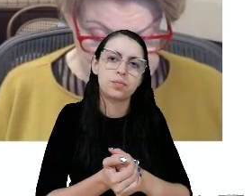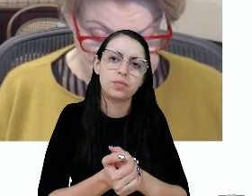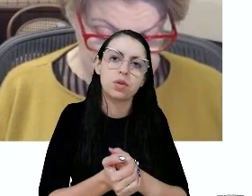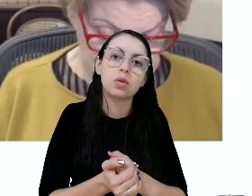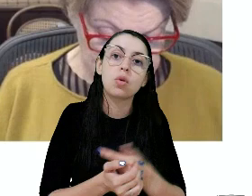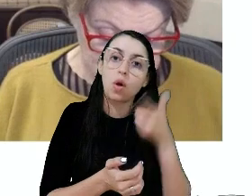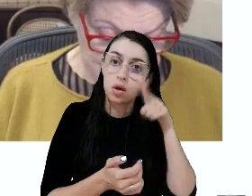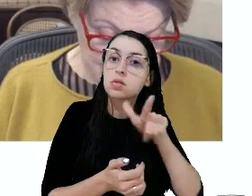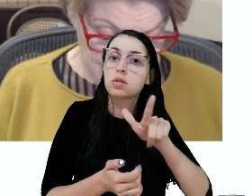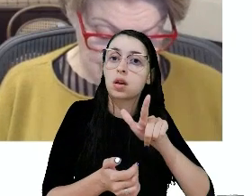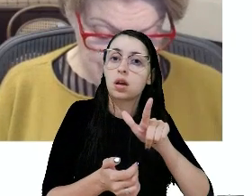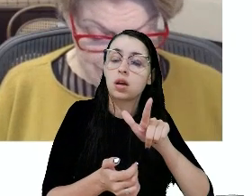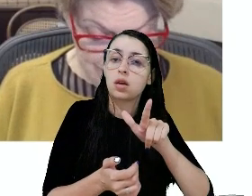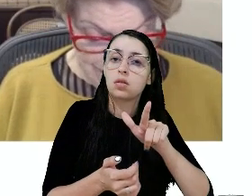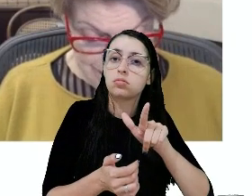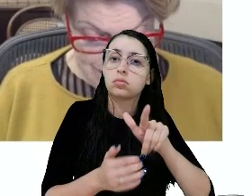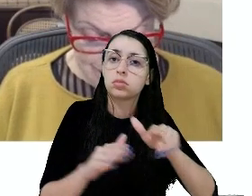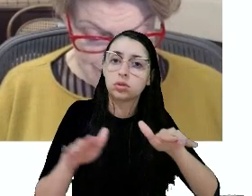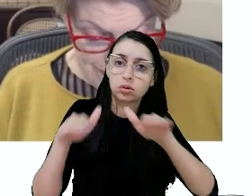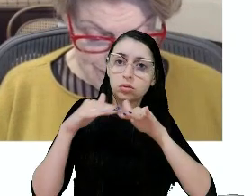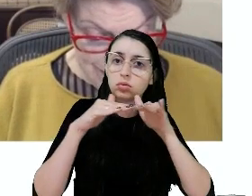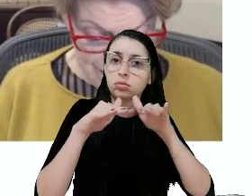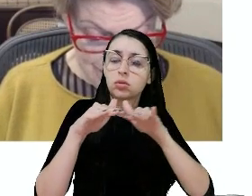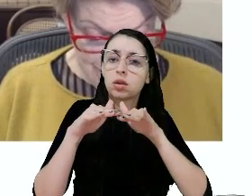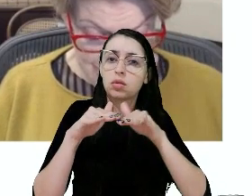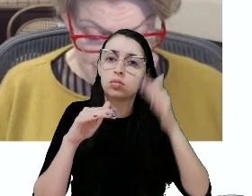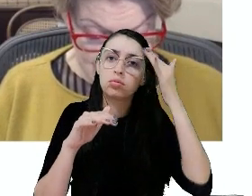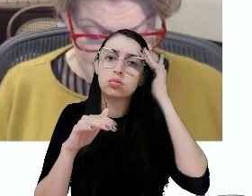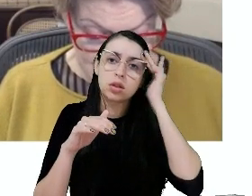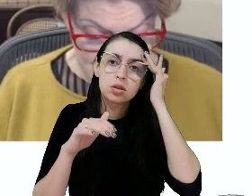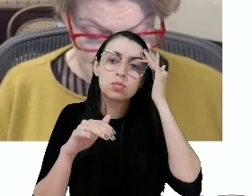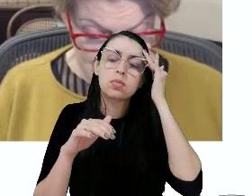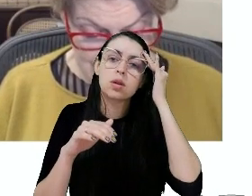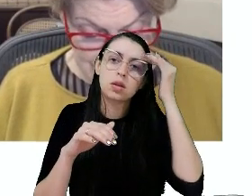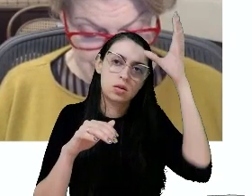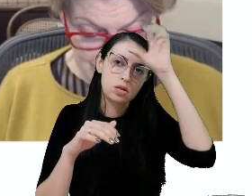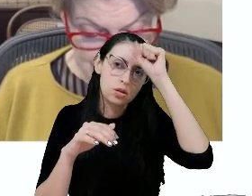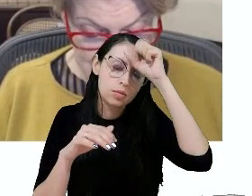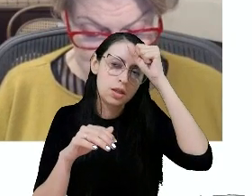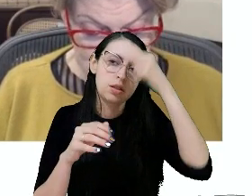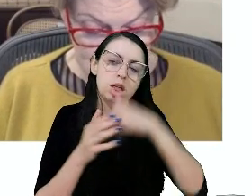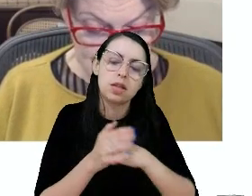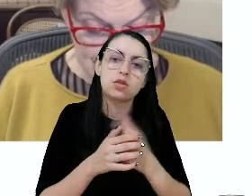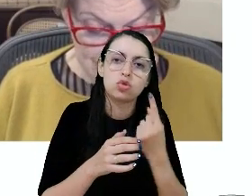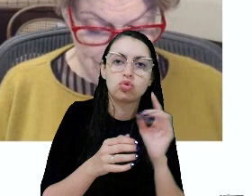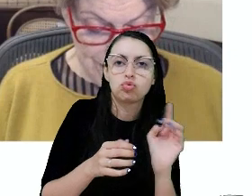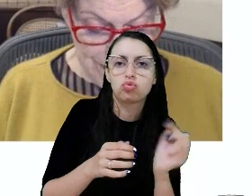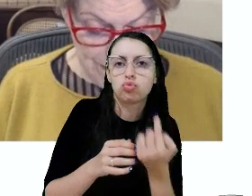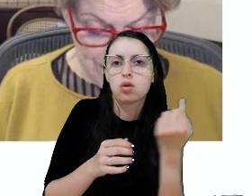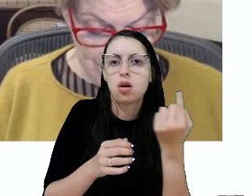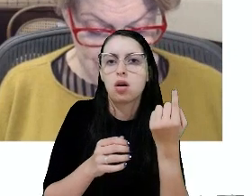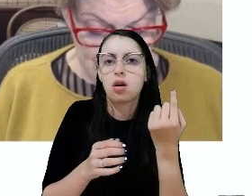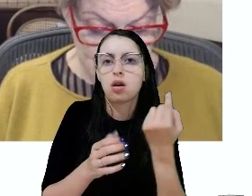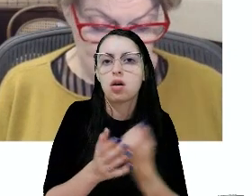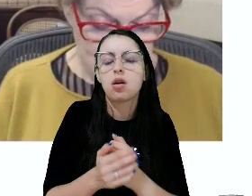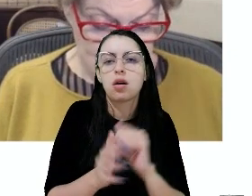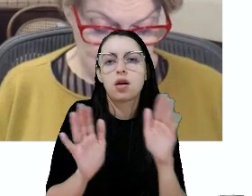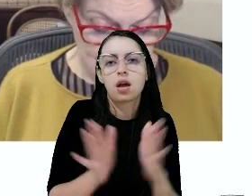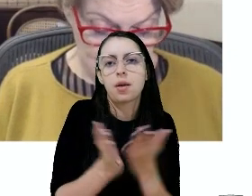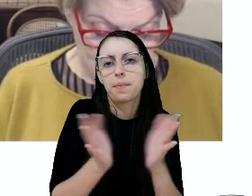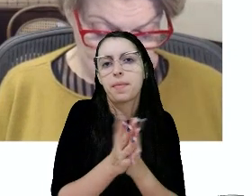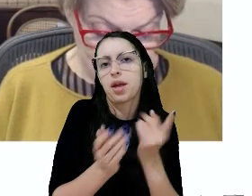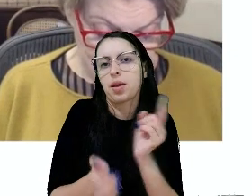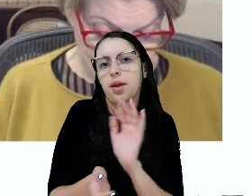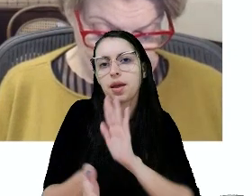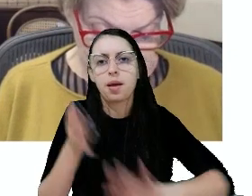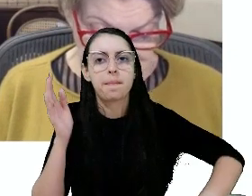educação, consigam também receber um nível de informação e conhecimento para que elas, por si só, também consigam combater a